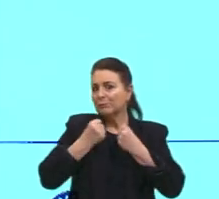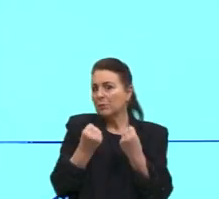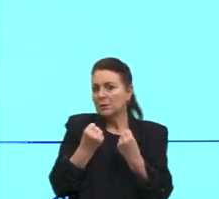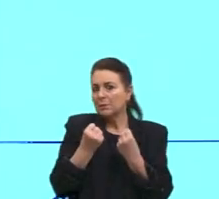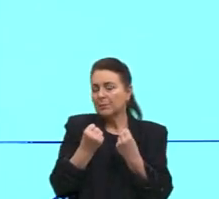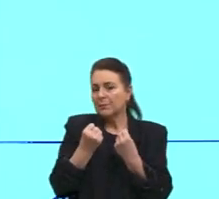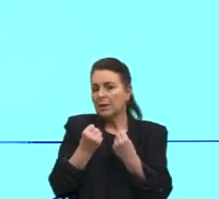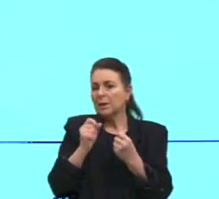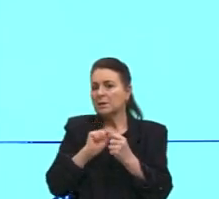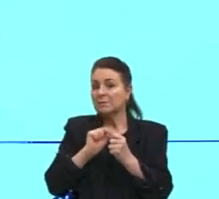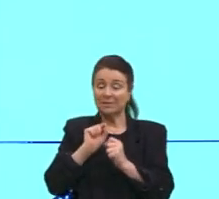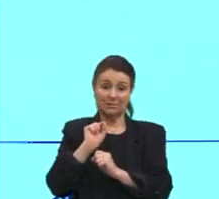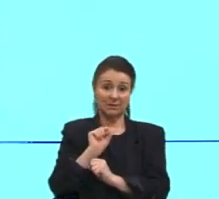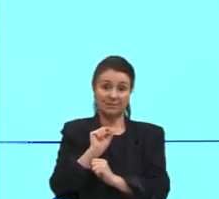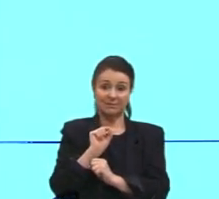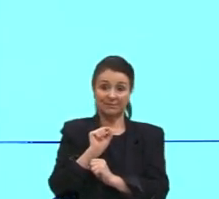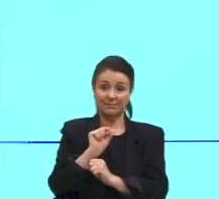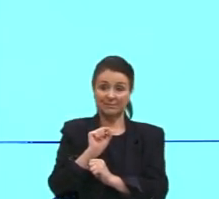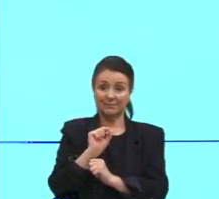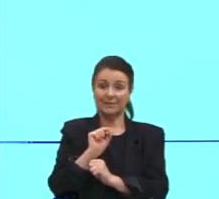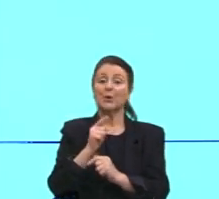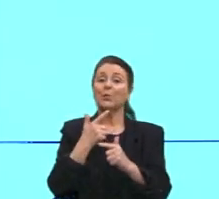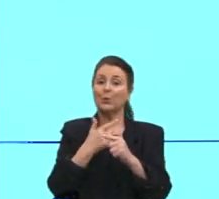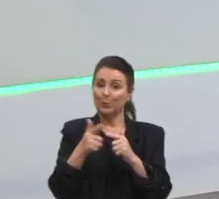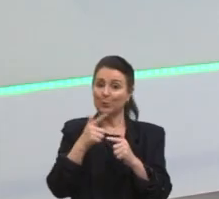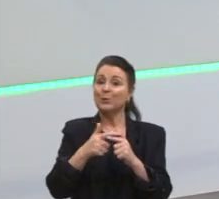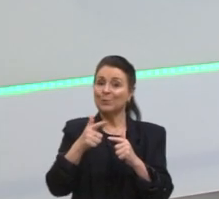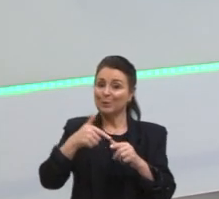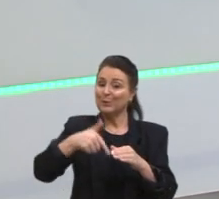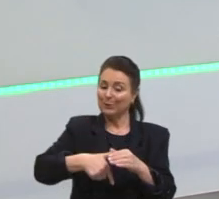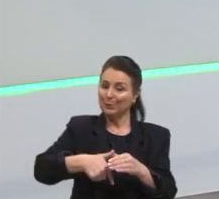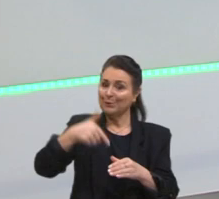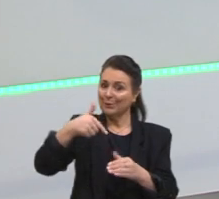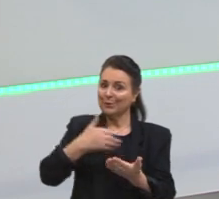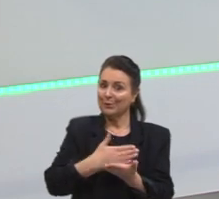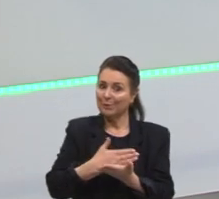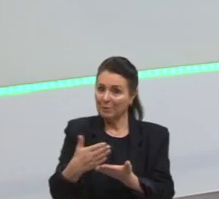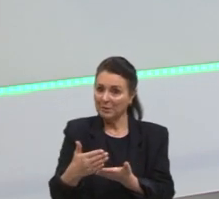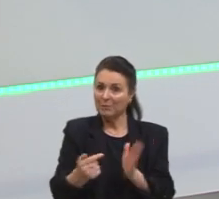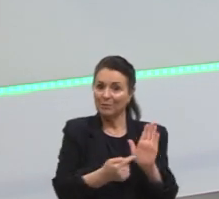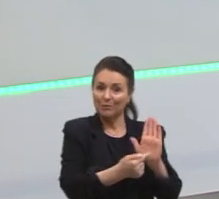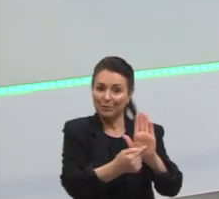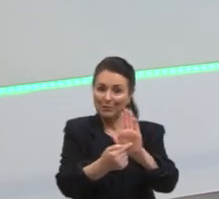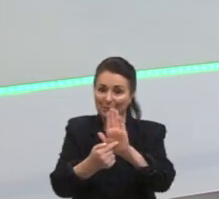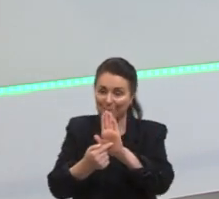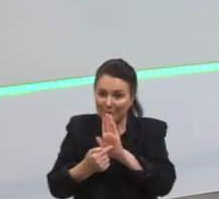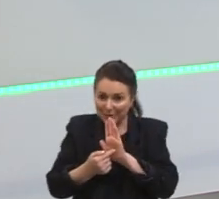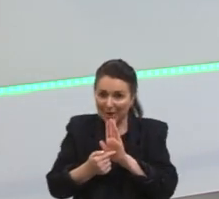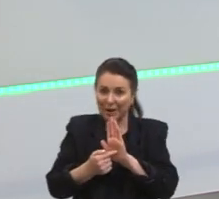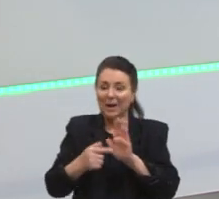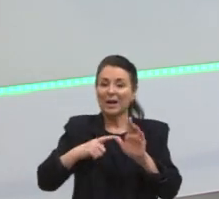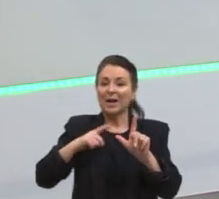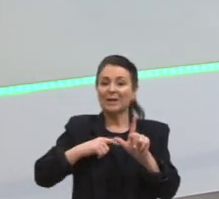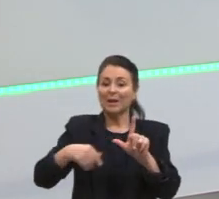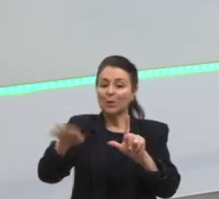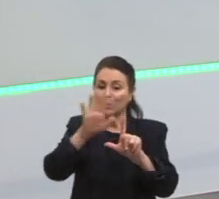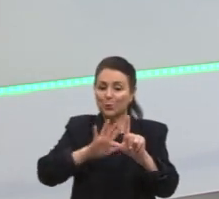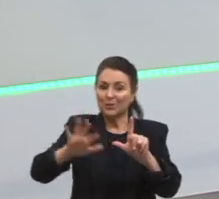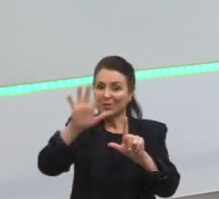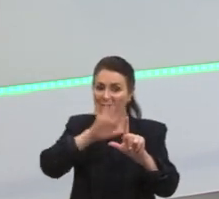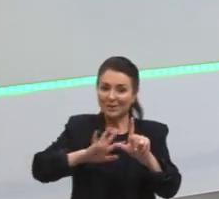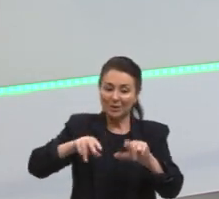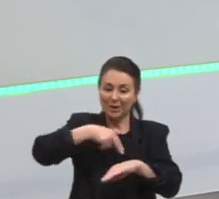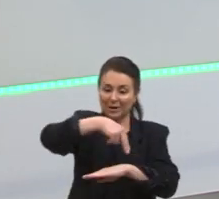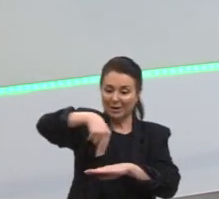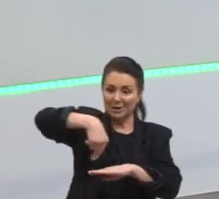eles fazem né aquele problema do petróleo aqui vai aparecer para vocês até uma chargezinha né o a nacionalização